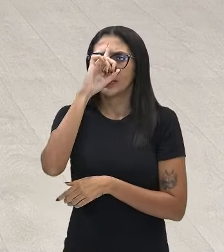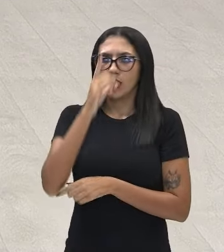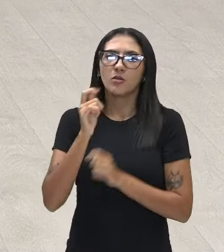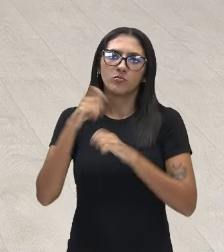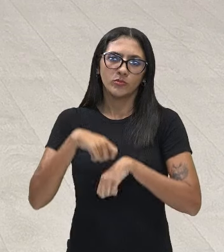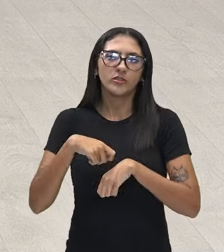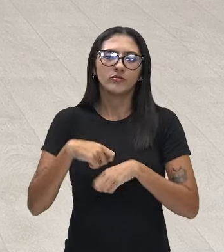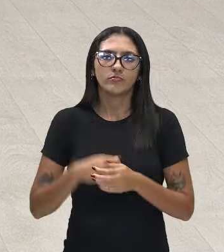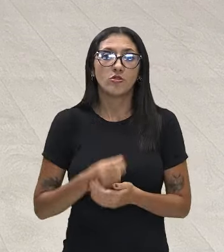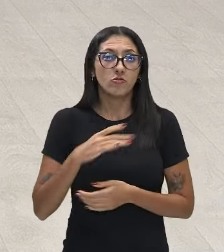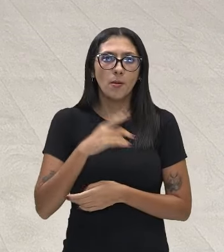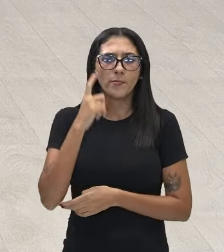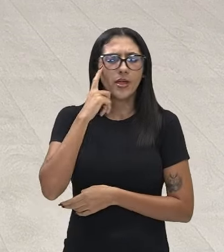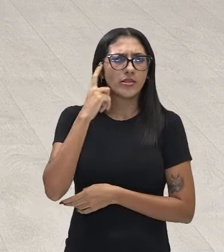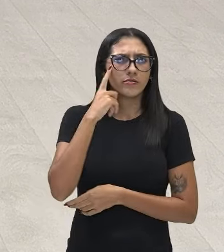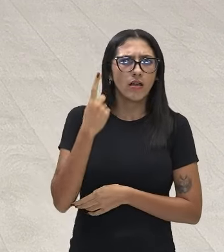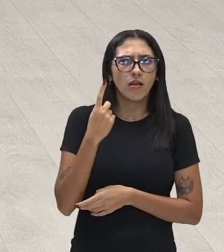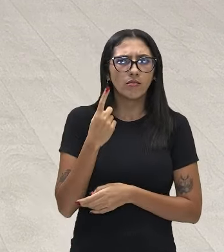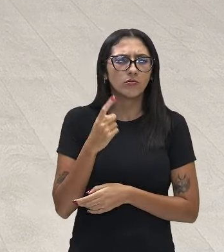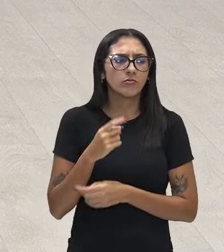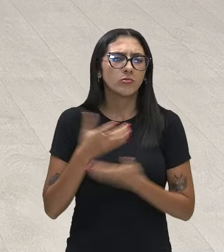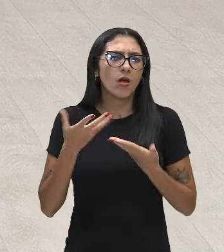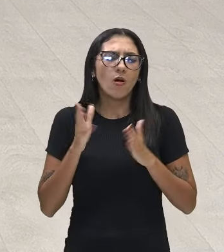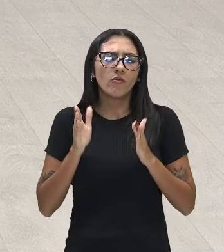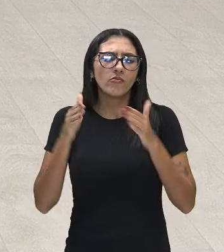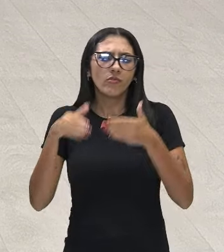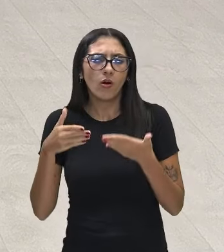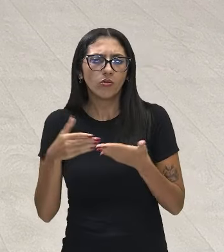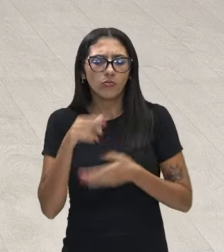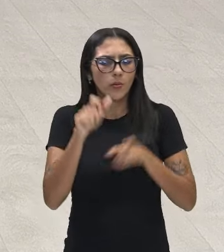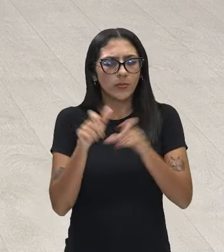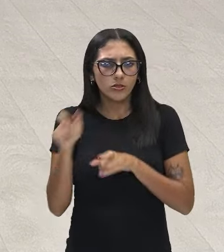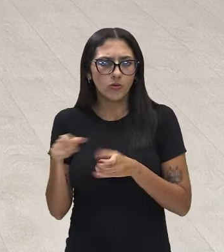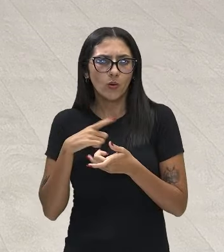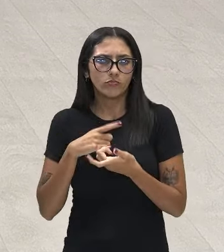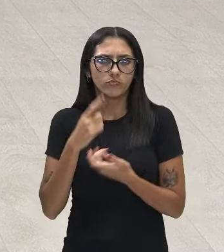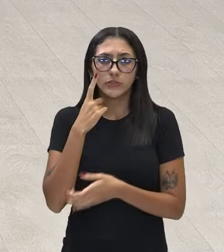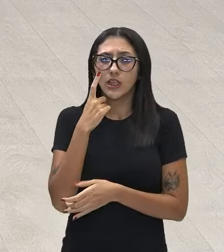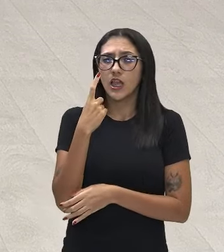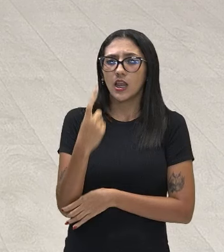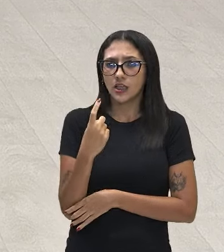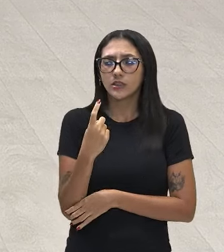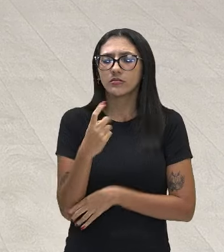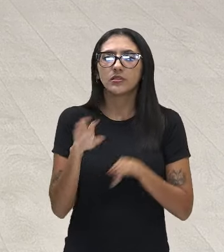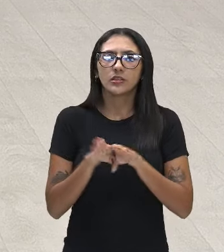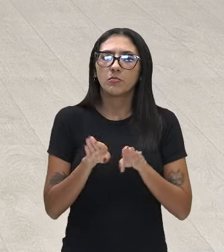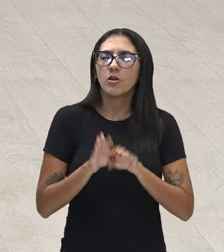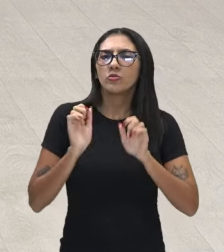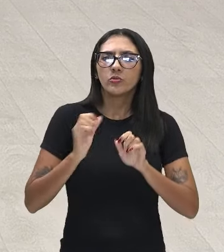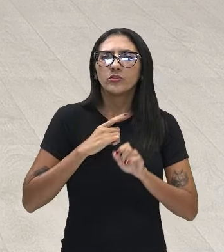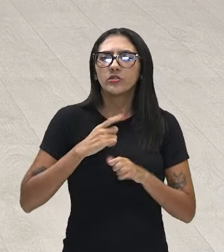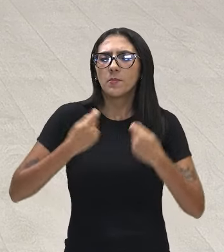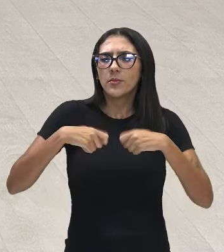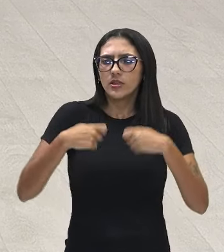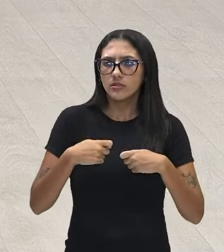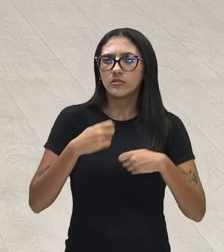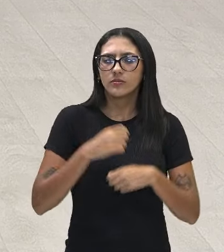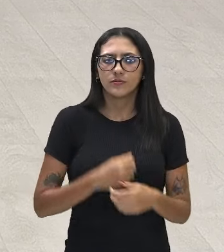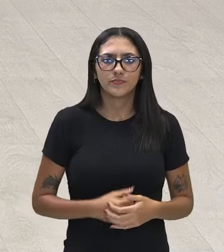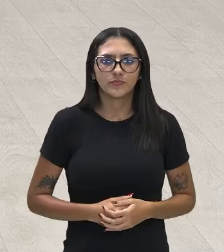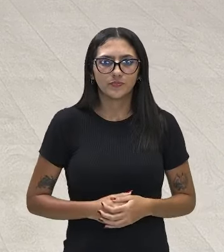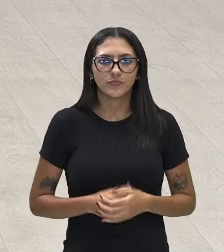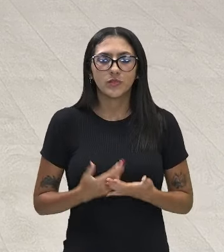gente pensar no nicho que nos circunda, né? Quais as pessoas que estão ao nosso redor e as necessidades que elas possuem.